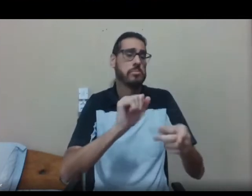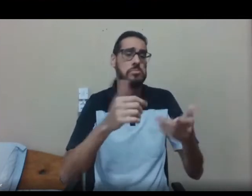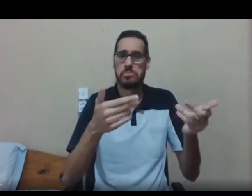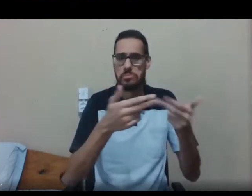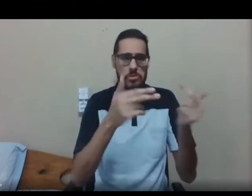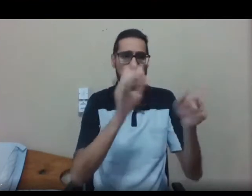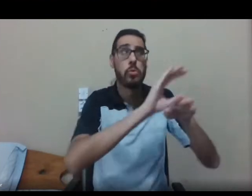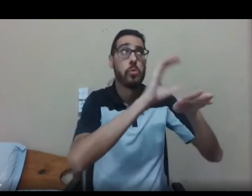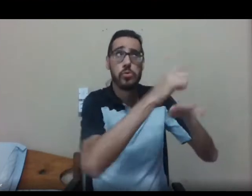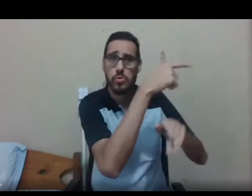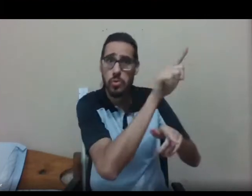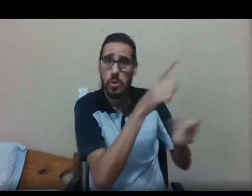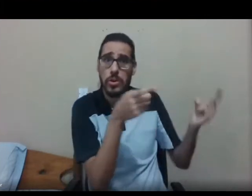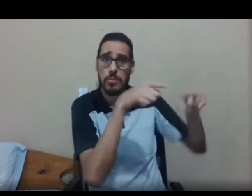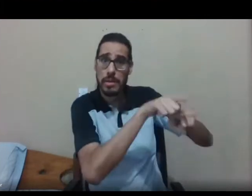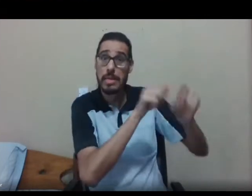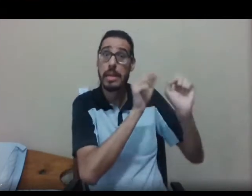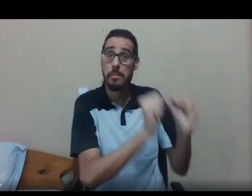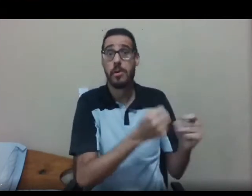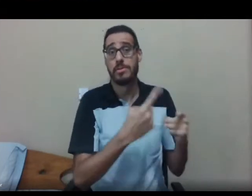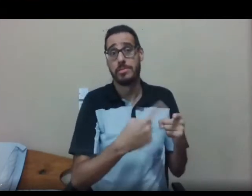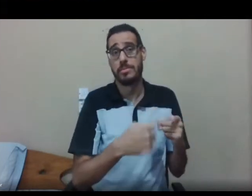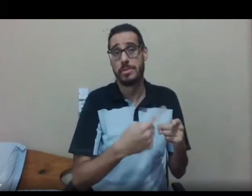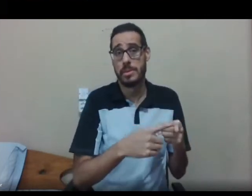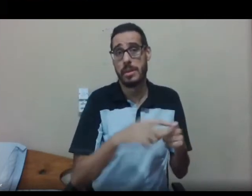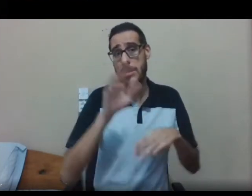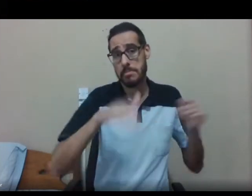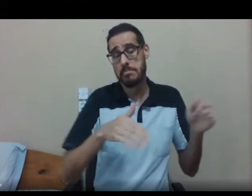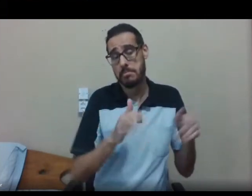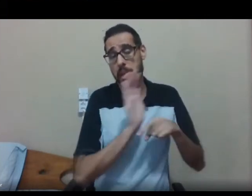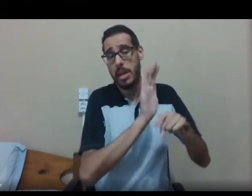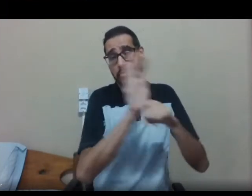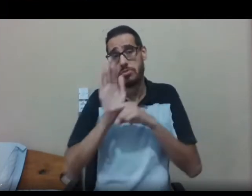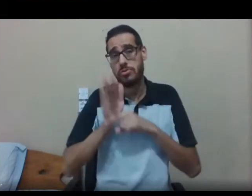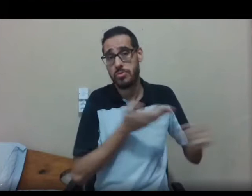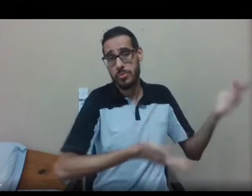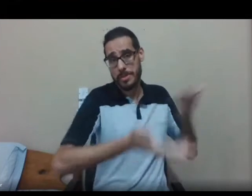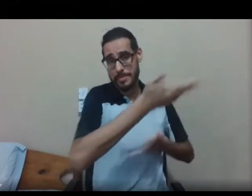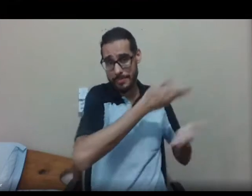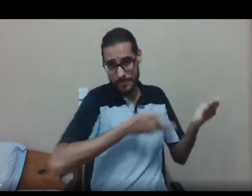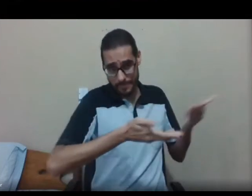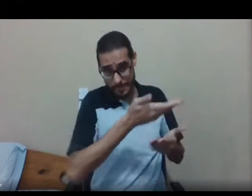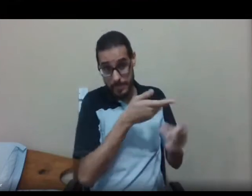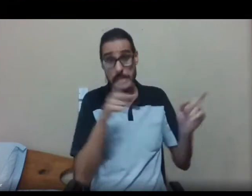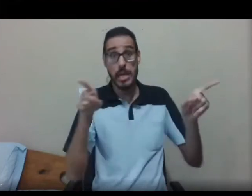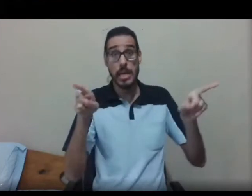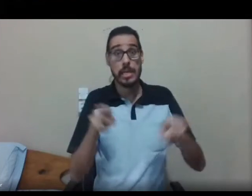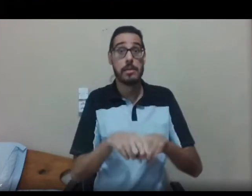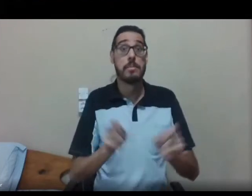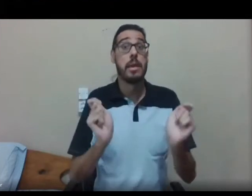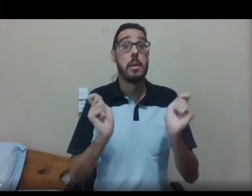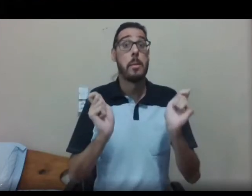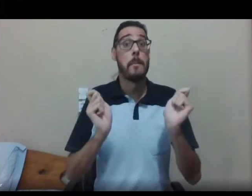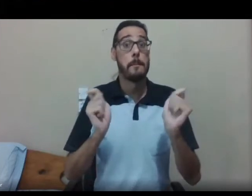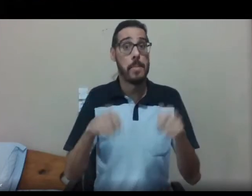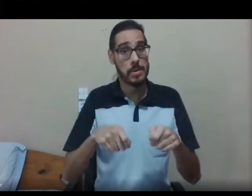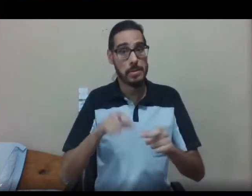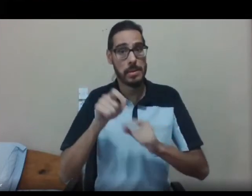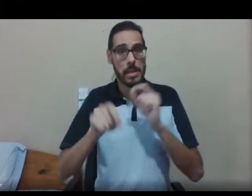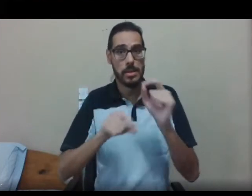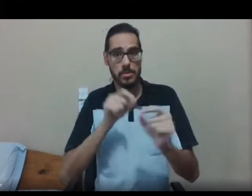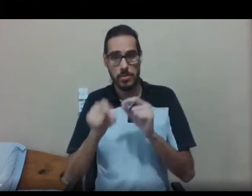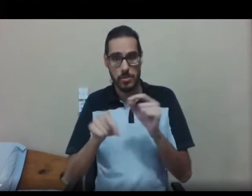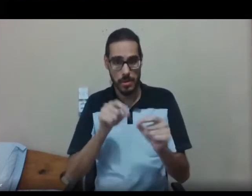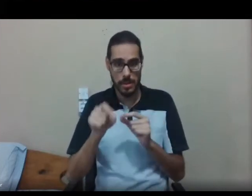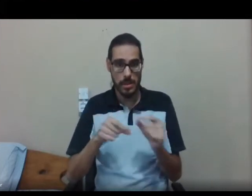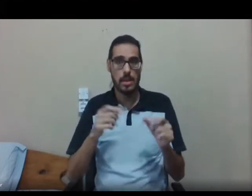ativas e avaliação, o Meta, ele organizou já uma oficina na semana passada. Muitos coordenadores de curso encaminharam docentes, né, inscreveram